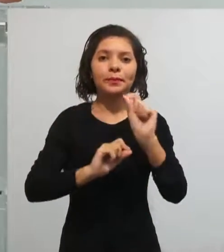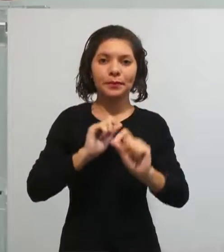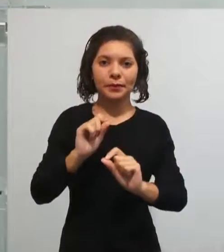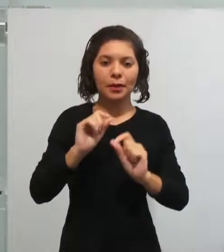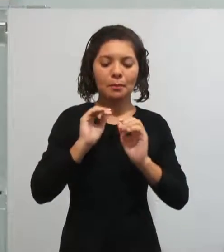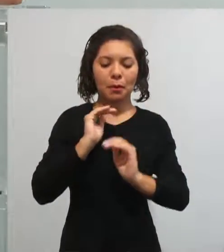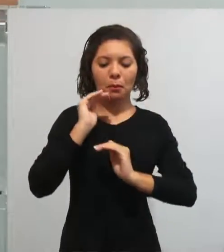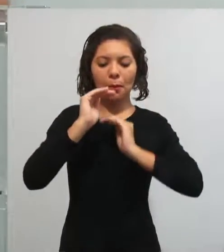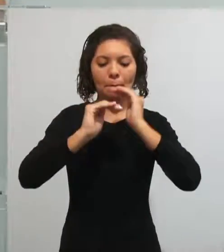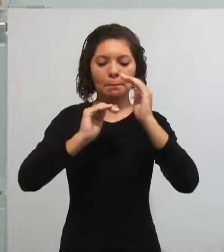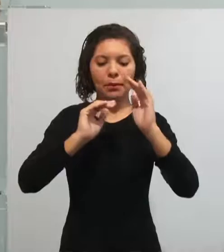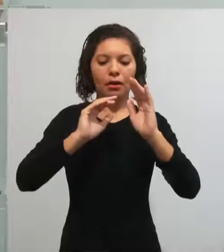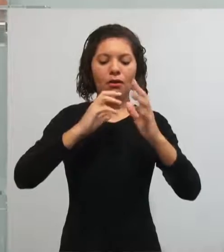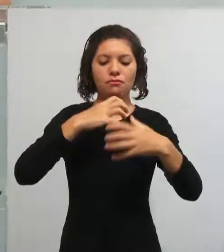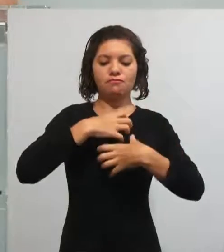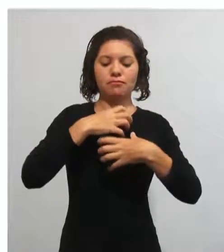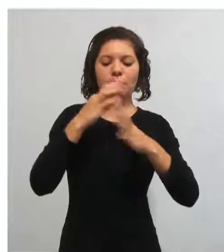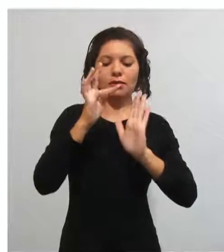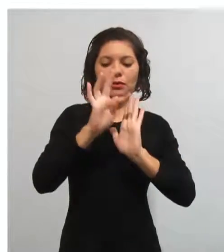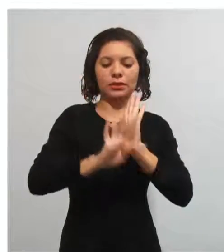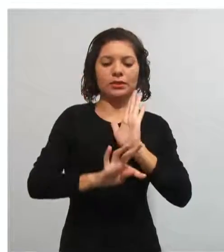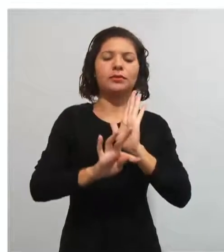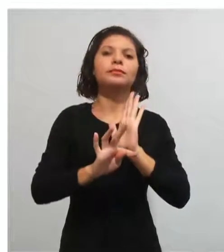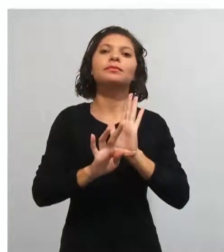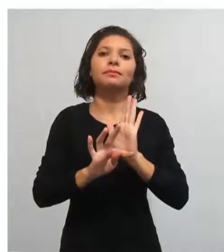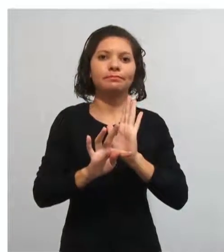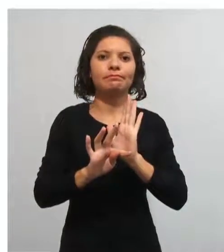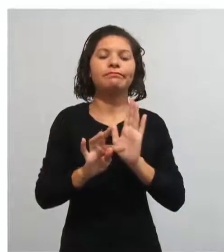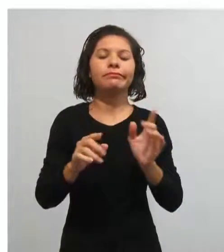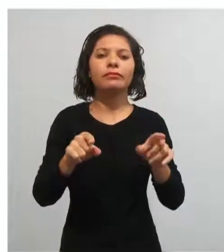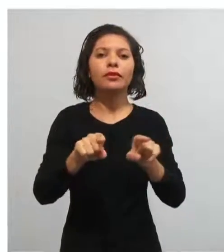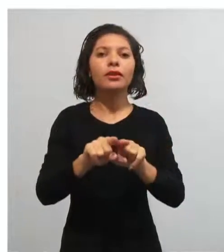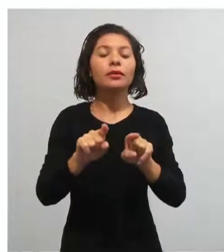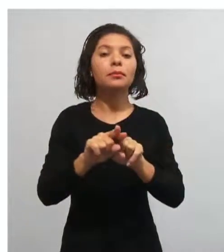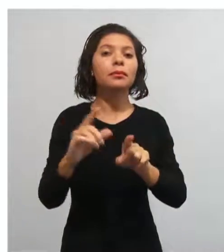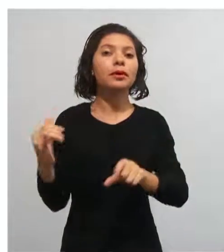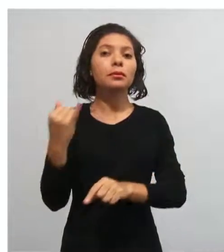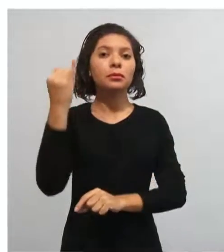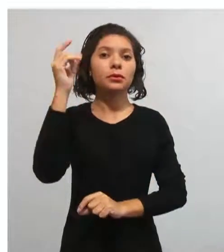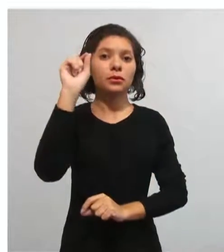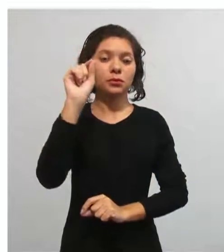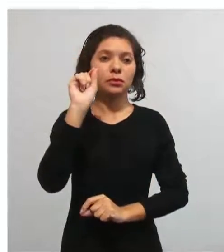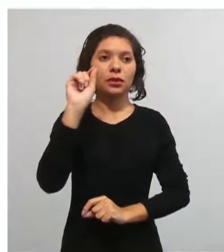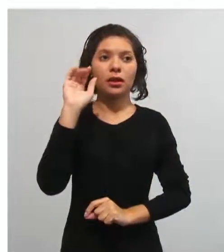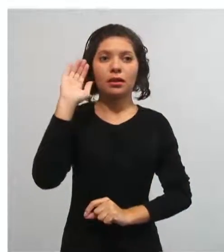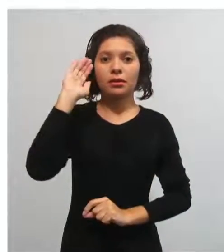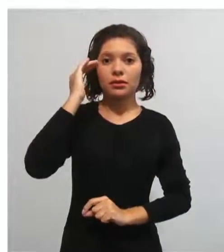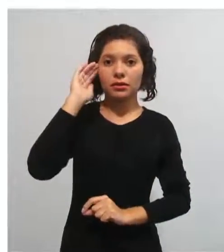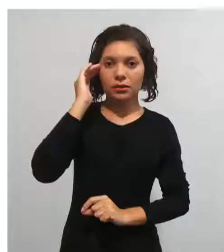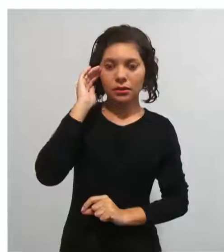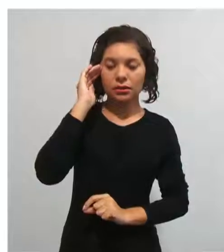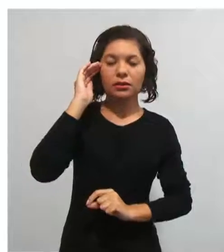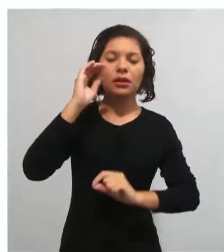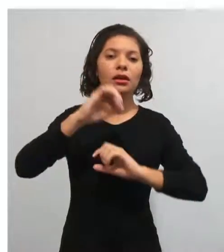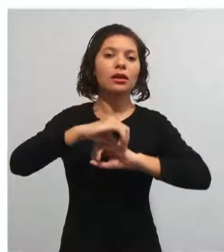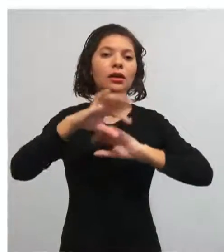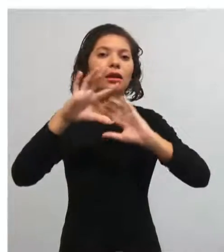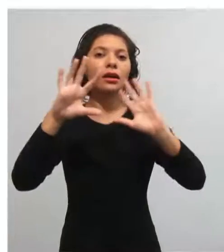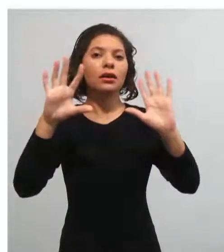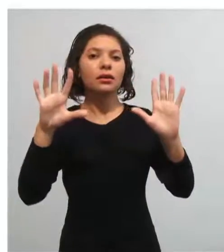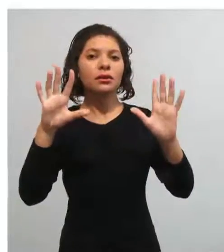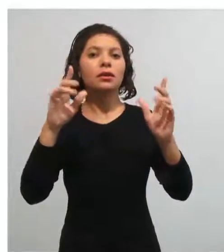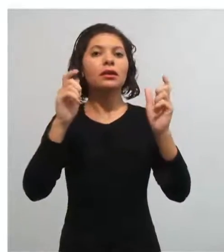constrói os sentidos. Bom, outra questão é que a interpretação é lugar que permite ao